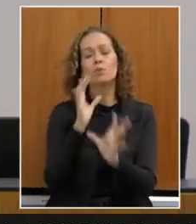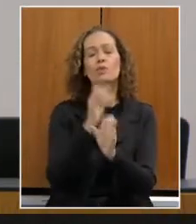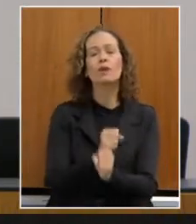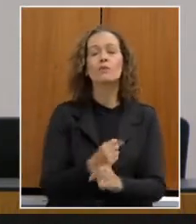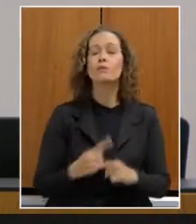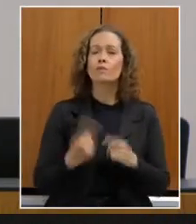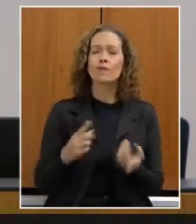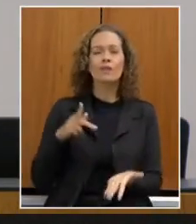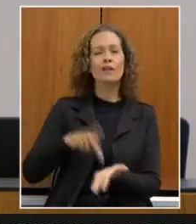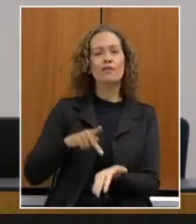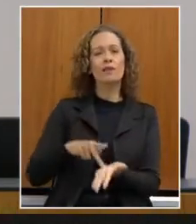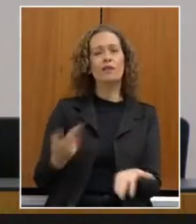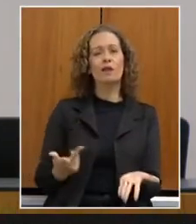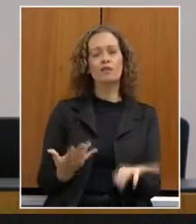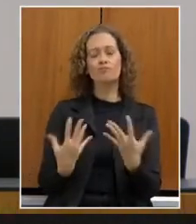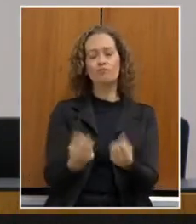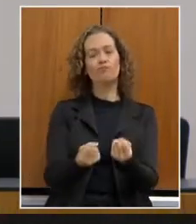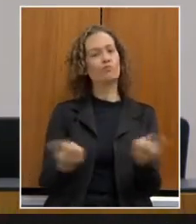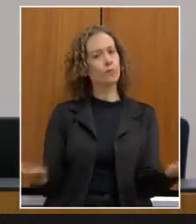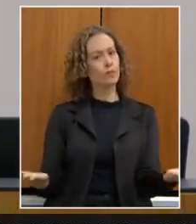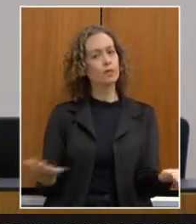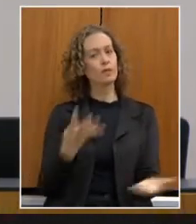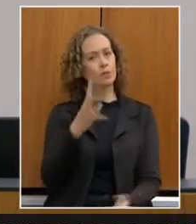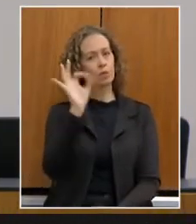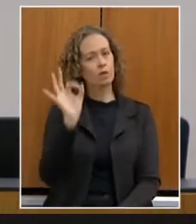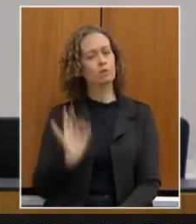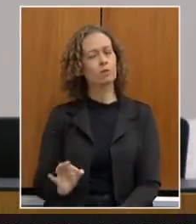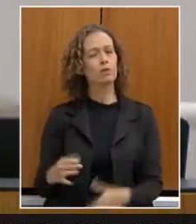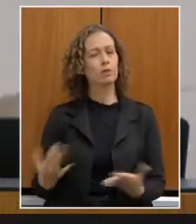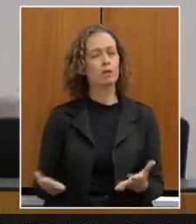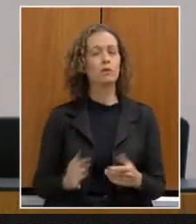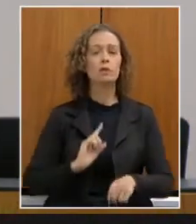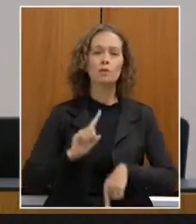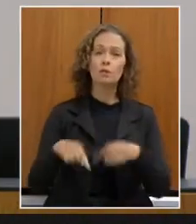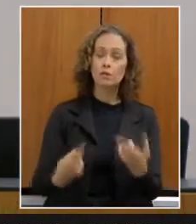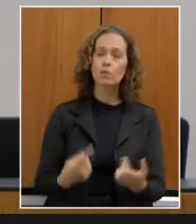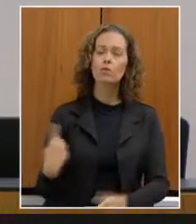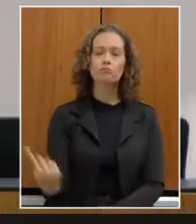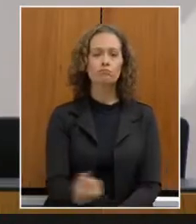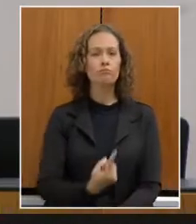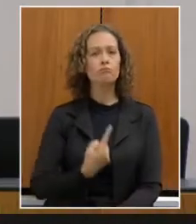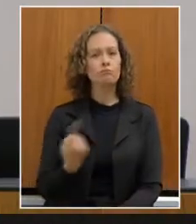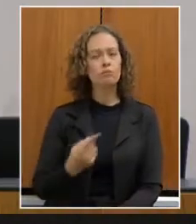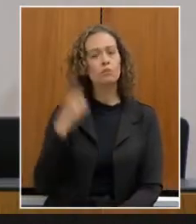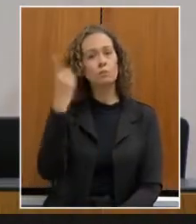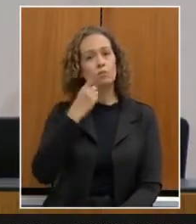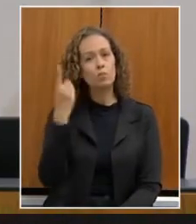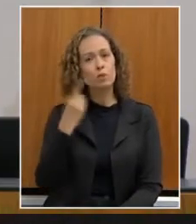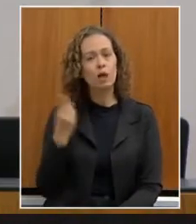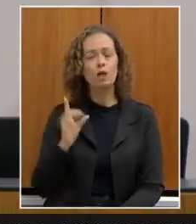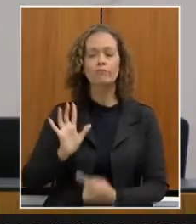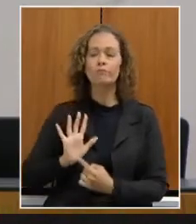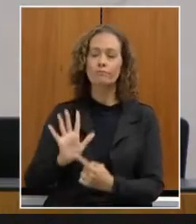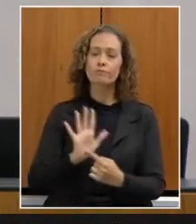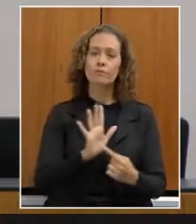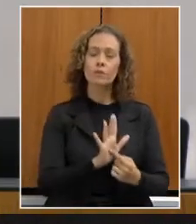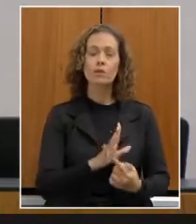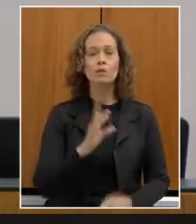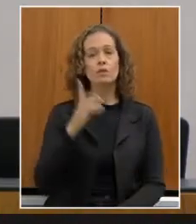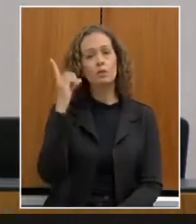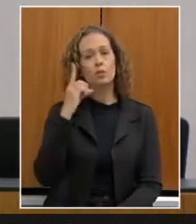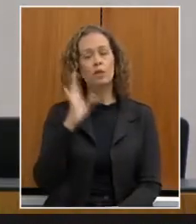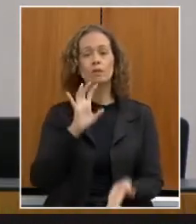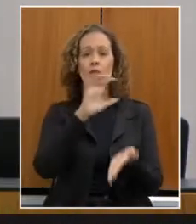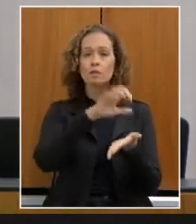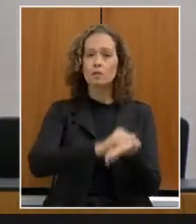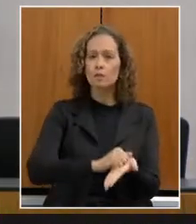verdade, não chega lá na ponta. Então, são os 4 questionamentos que eu faço e depois nós vamos passar aos deputados que aqui estão inscritos de acordo com